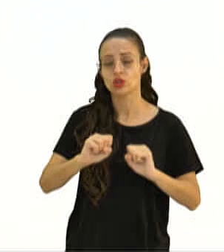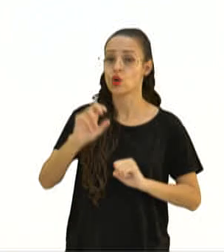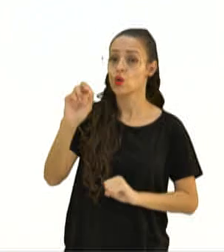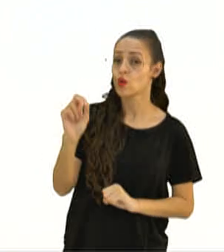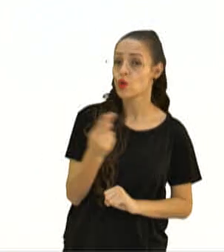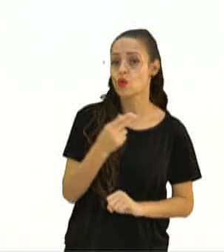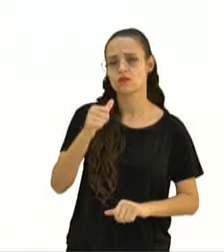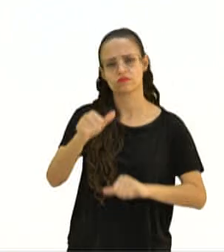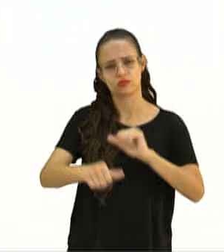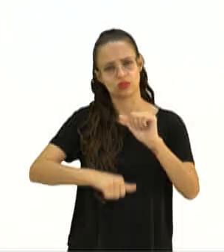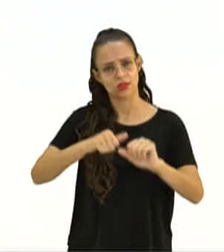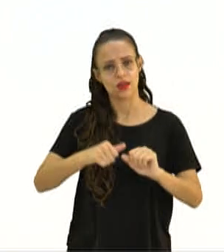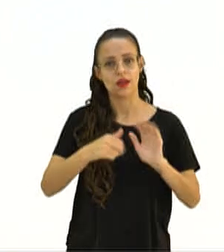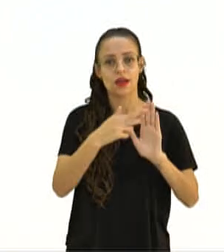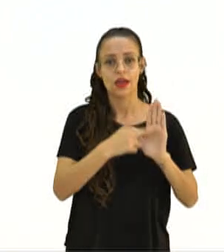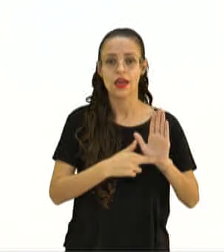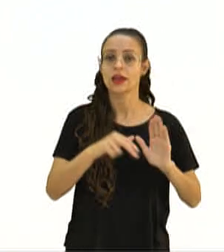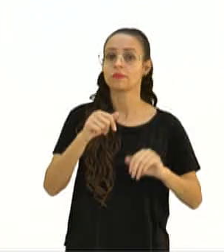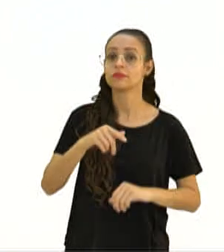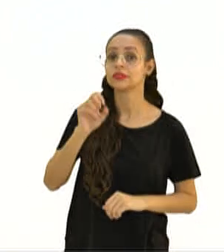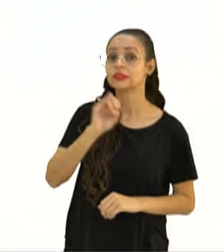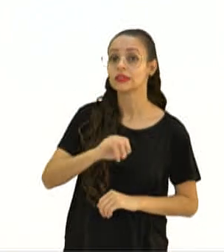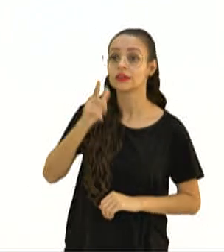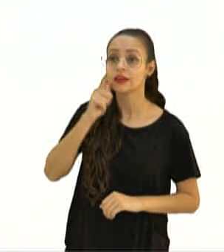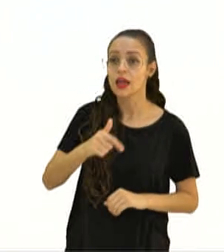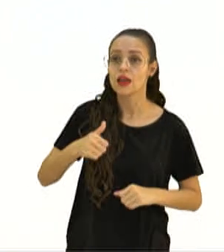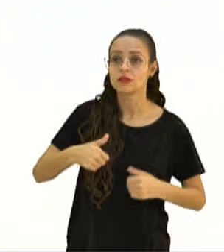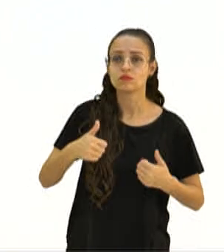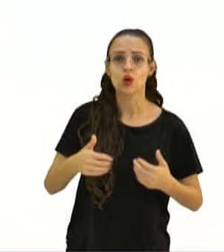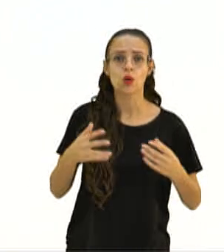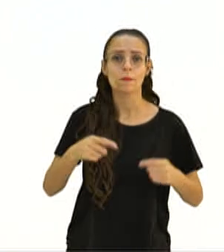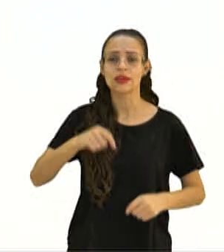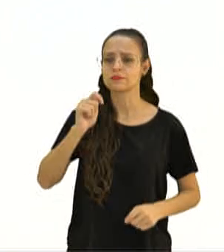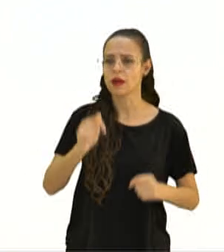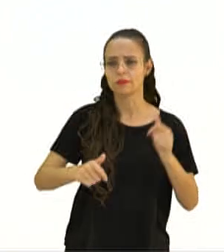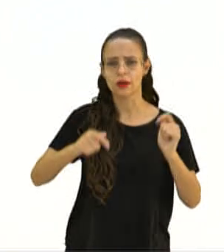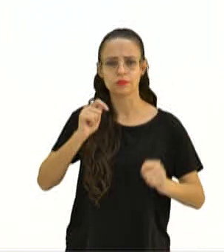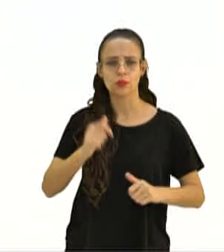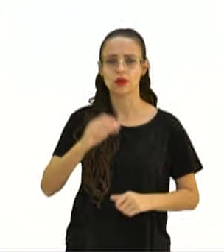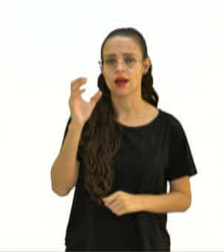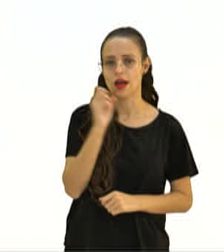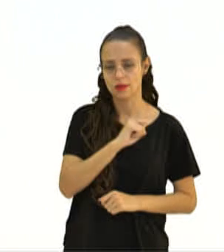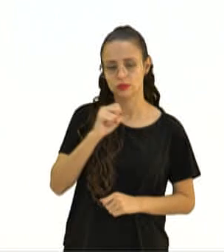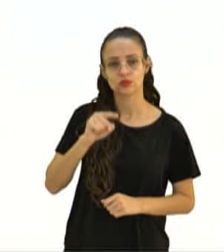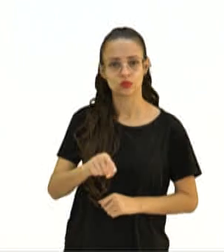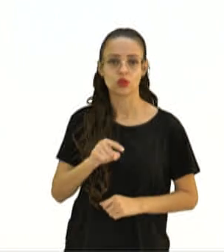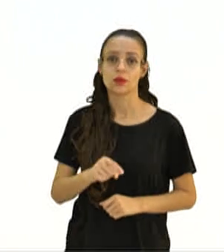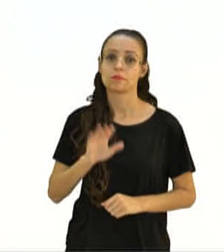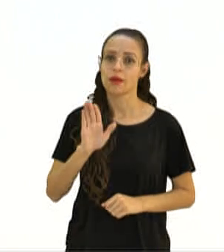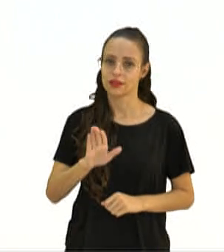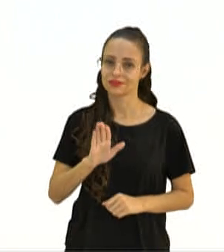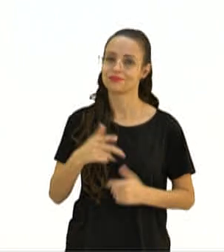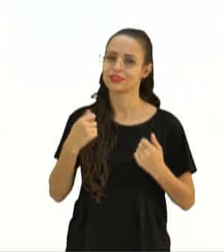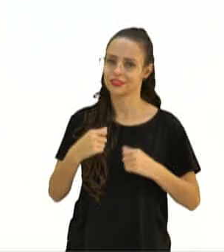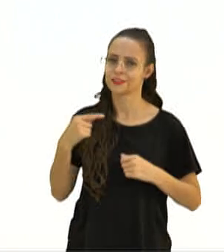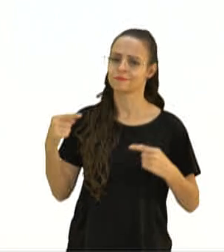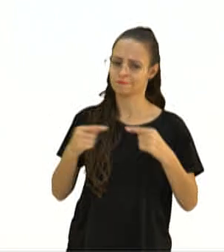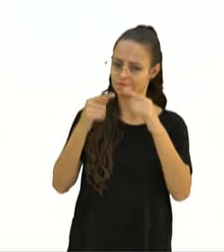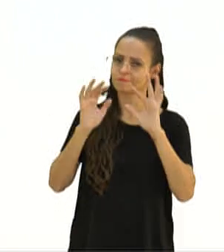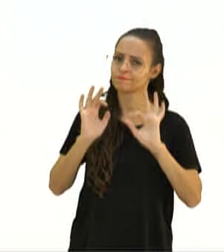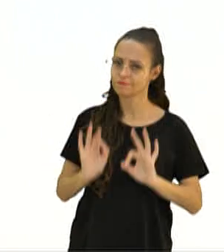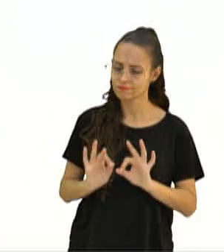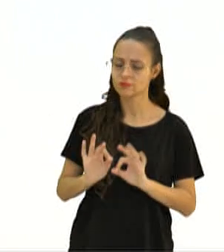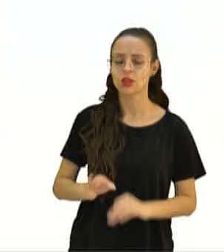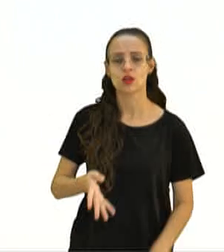mudá-las em prol de uma fluidez no andamento da partida, baseando-se para isso no seu bom senso. Conhecer